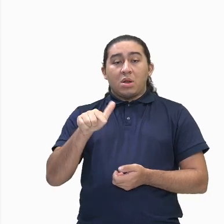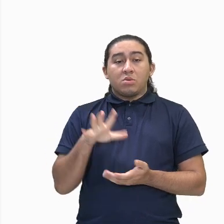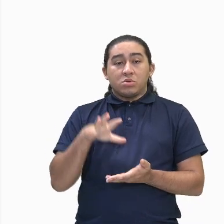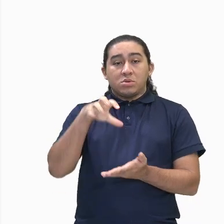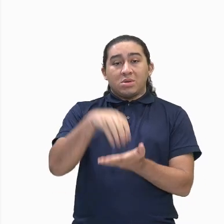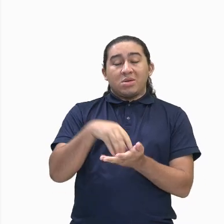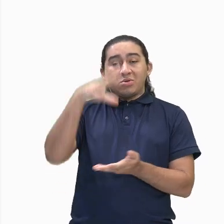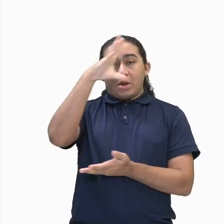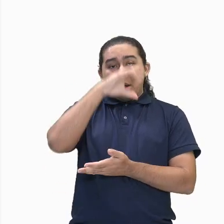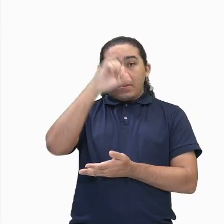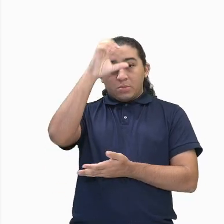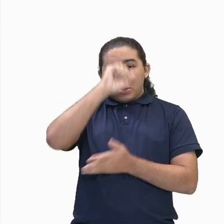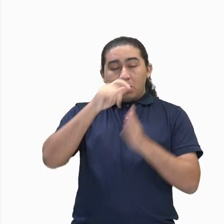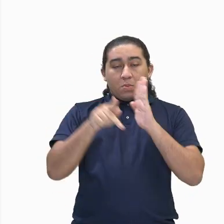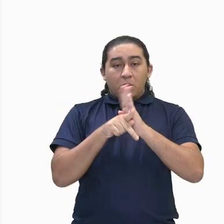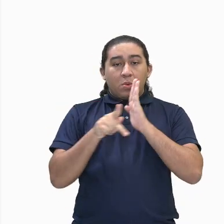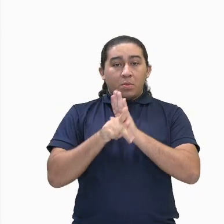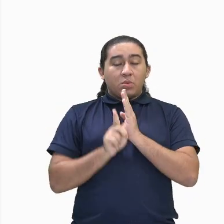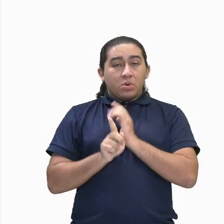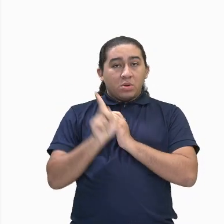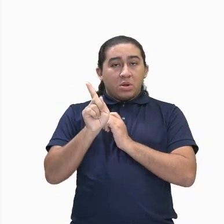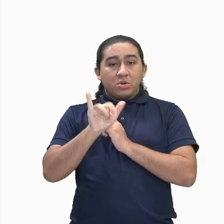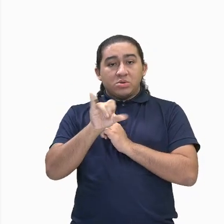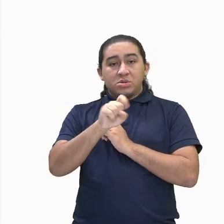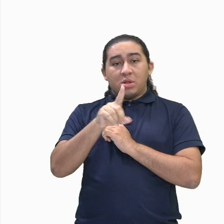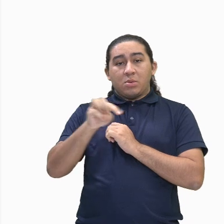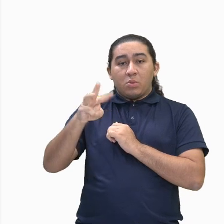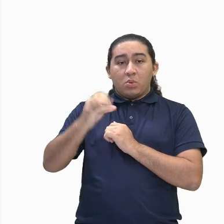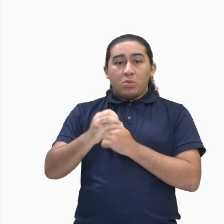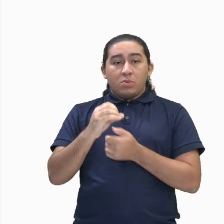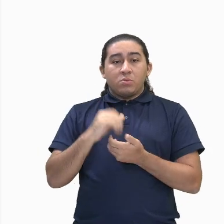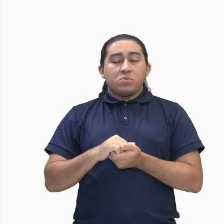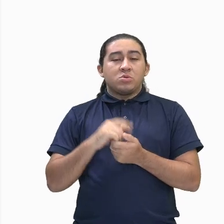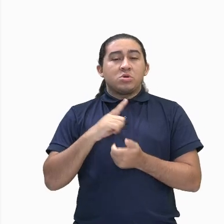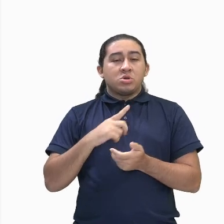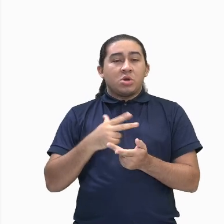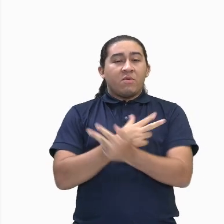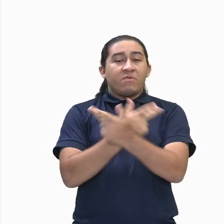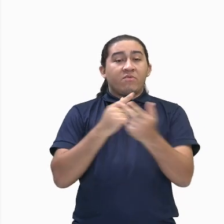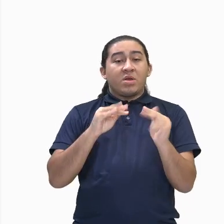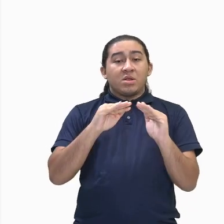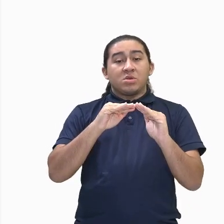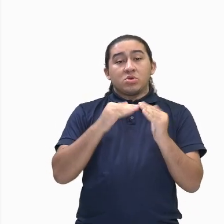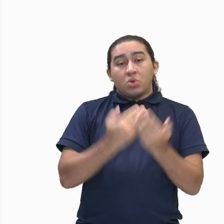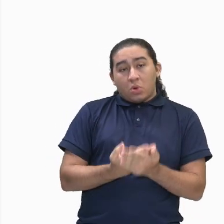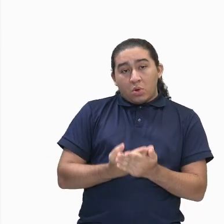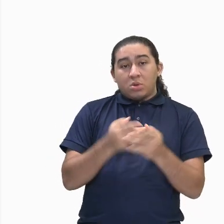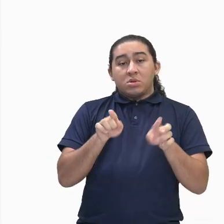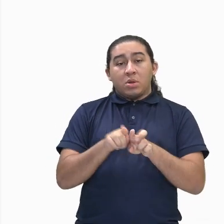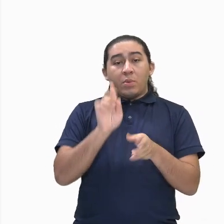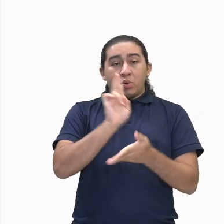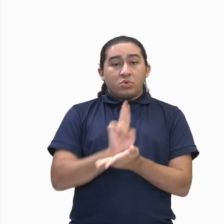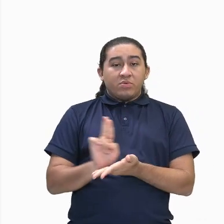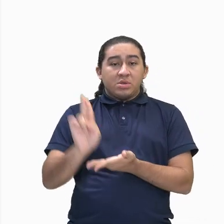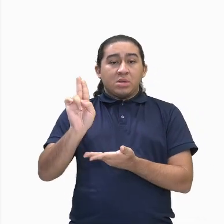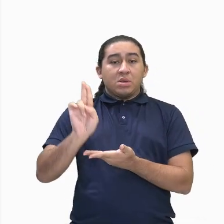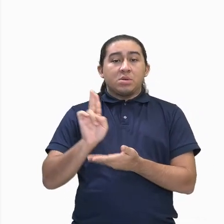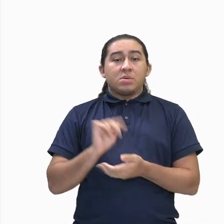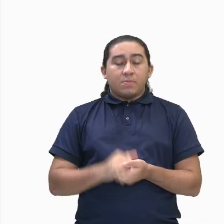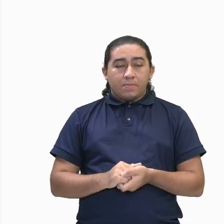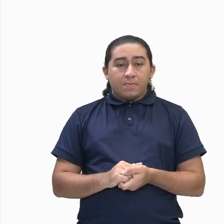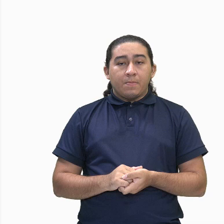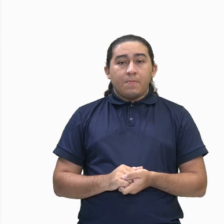aprendizado islâmico, com muitas madrasais, escolas e universidades. Aqui,